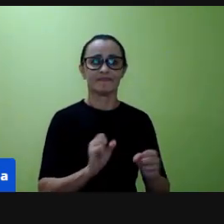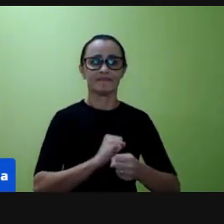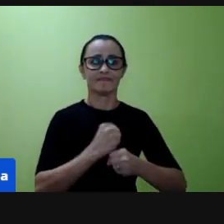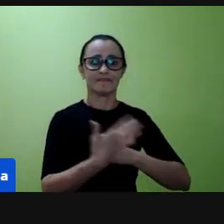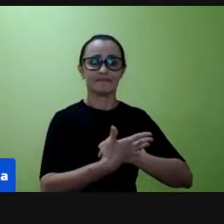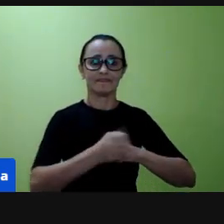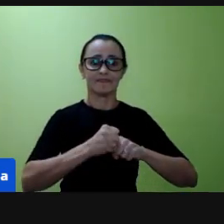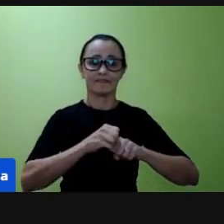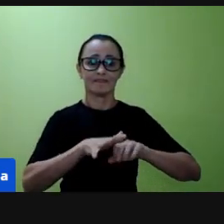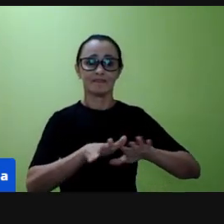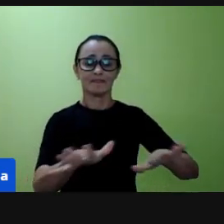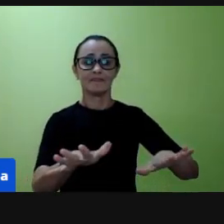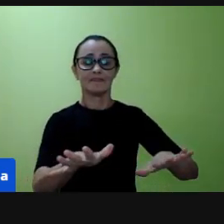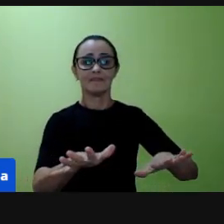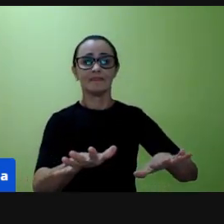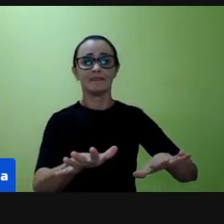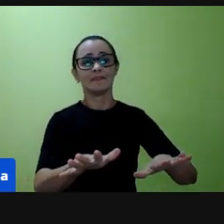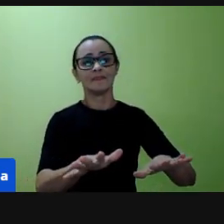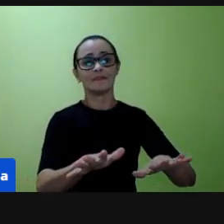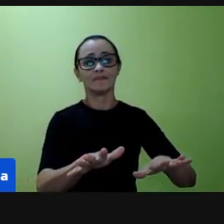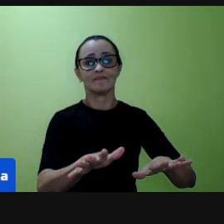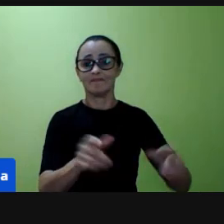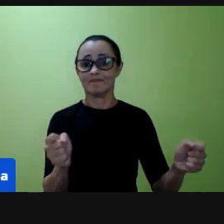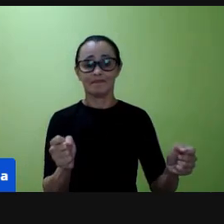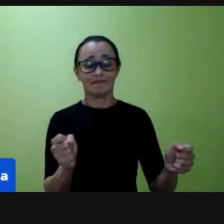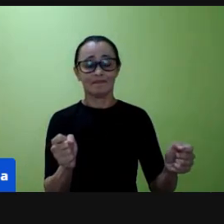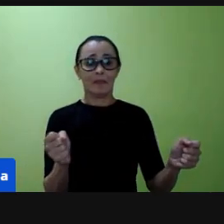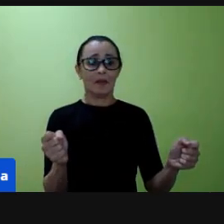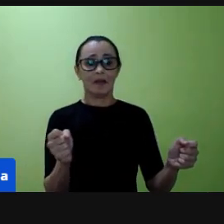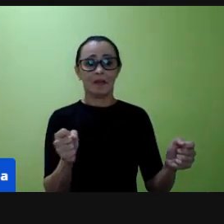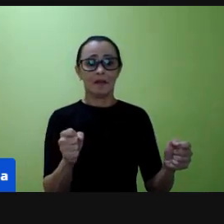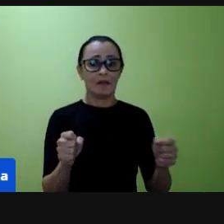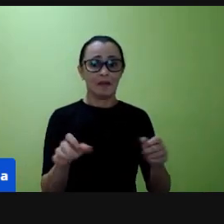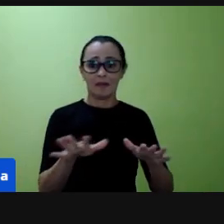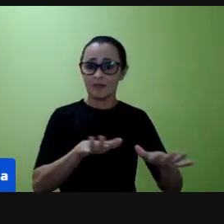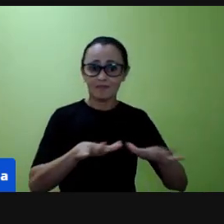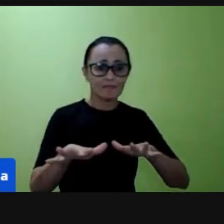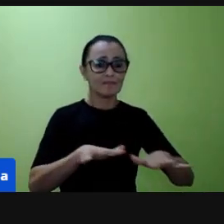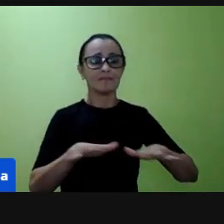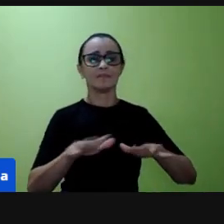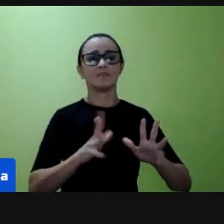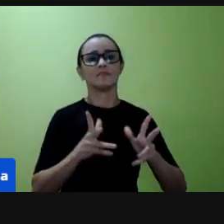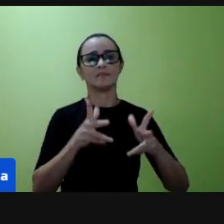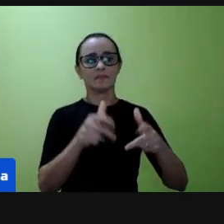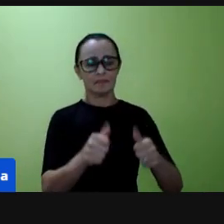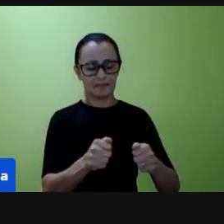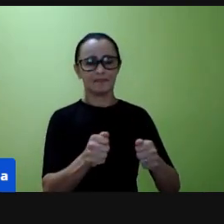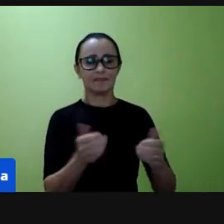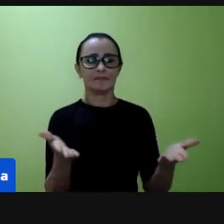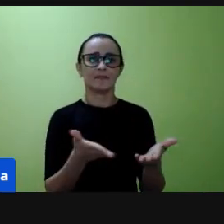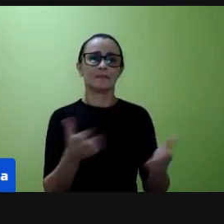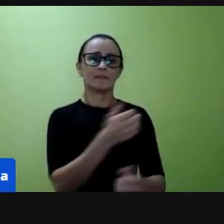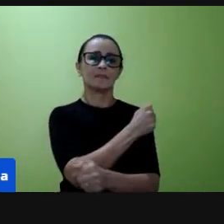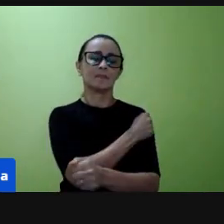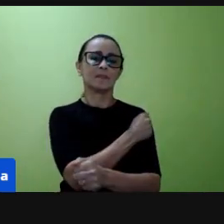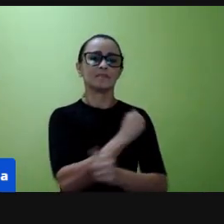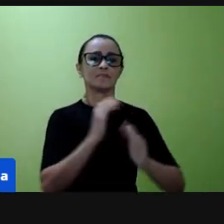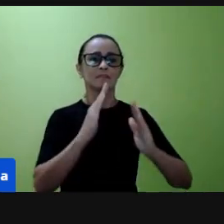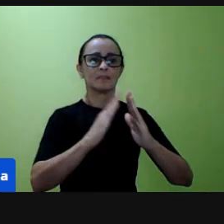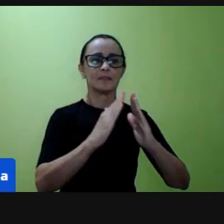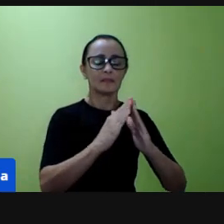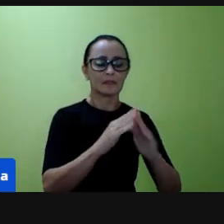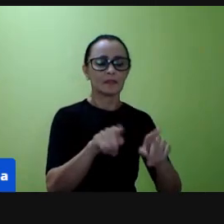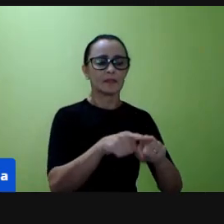aluno, como vocês disseram várias vezes, eu não sei aonde ele está. Ele está em casa, mas ele não pode acessar a minha aula naquele